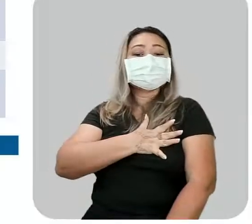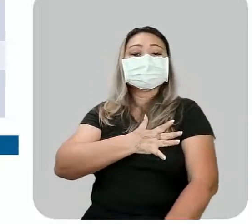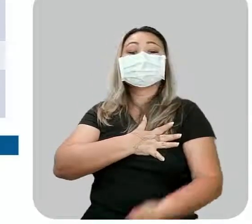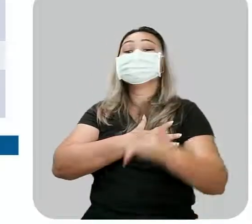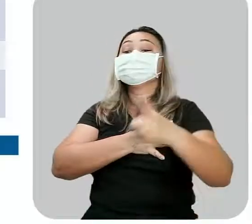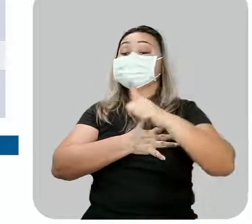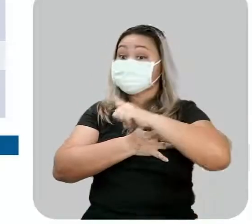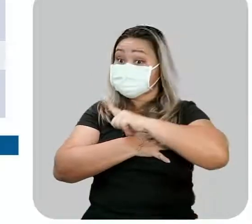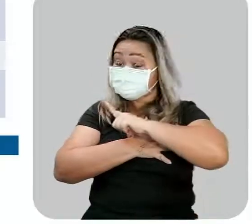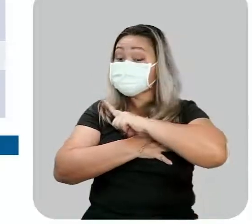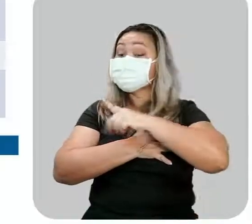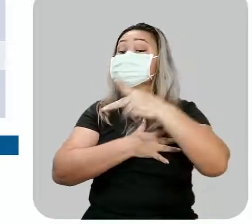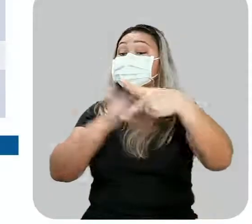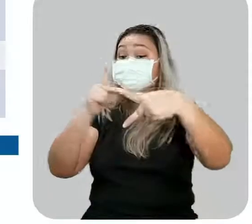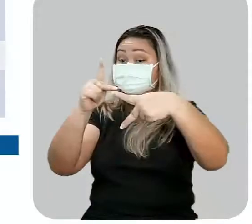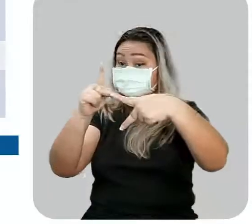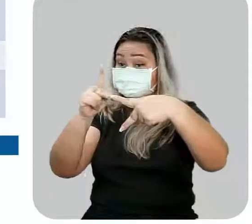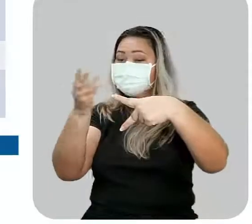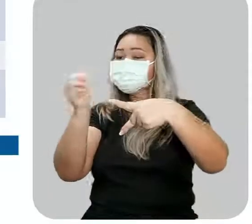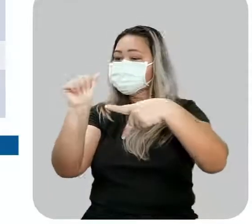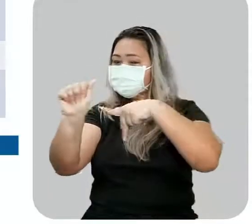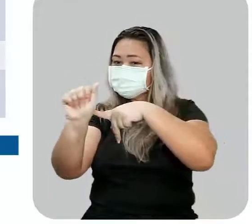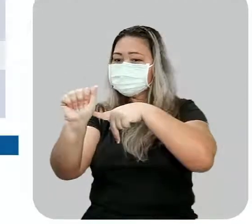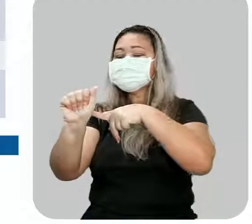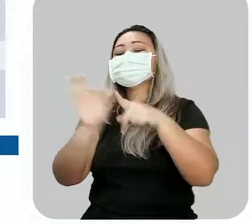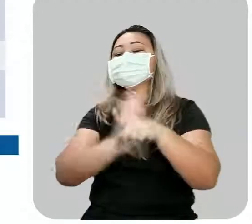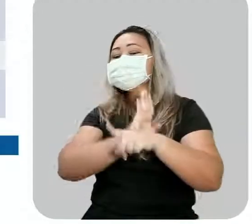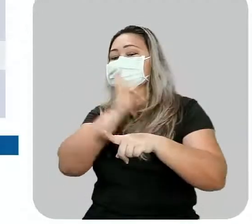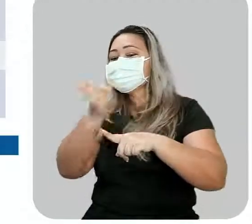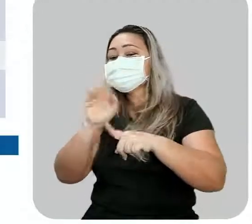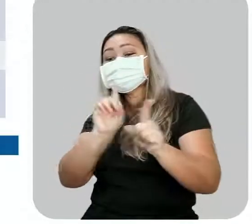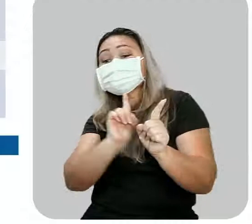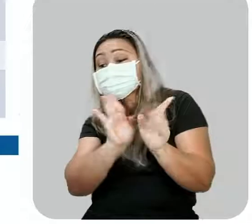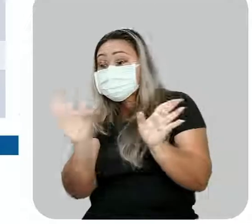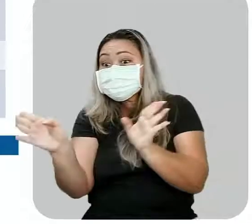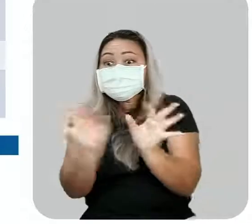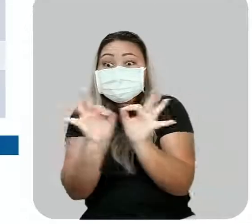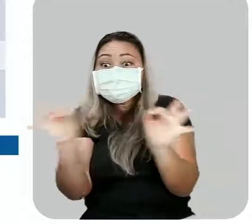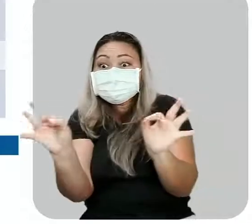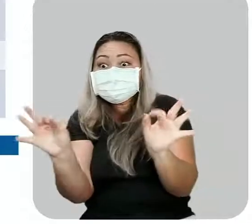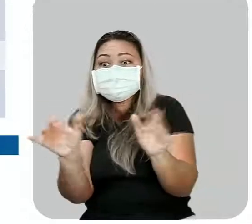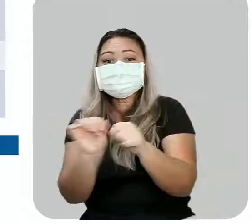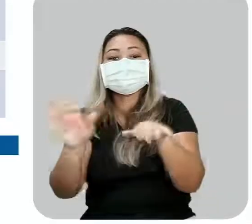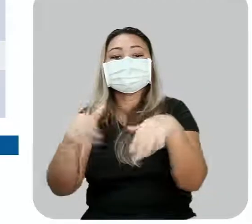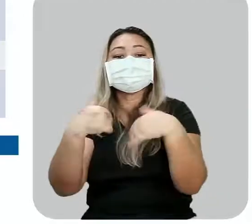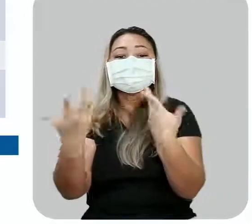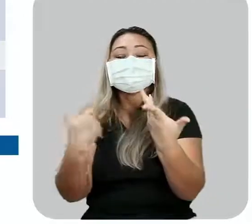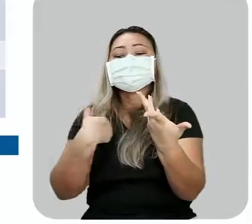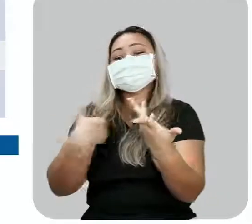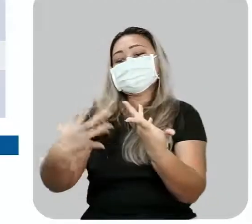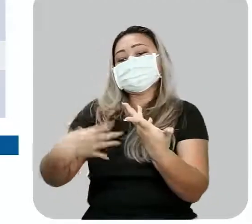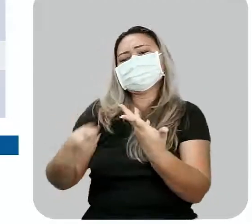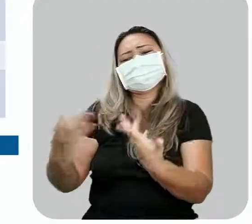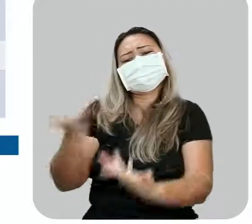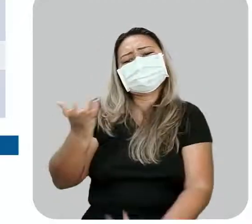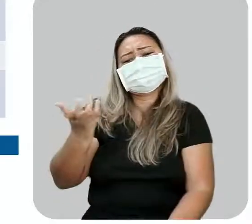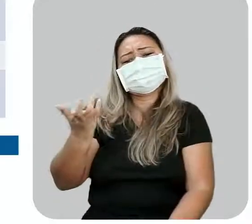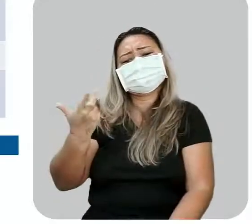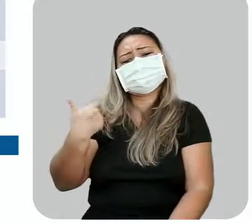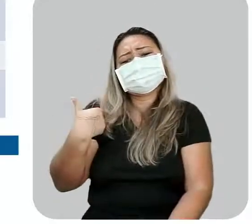vai pedir a preposição a, então vai ser verbo transitivo indireto. A filha queria